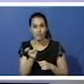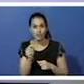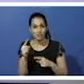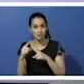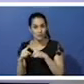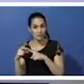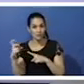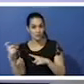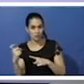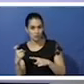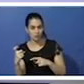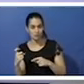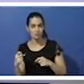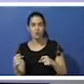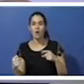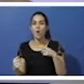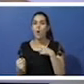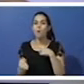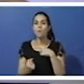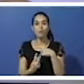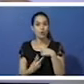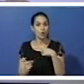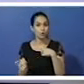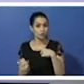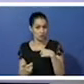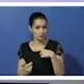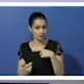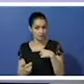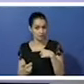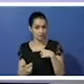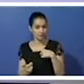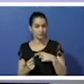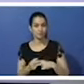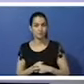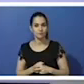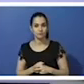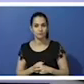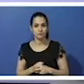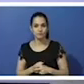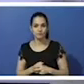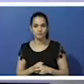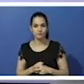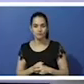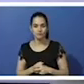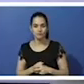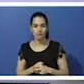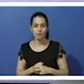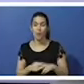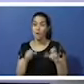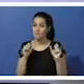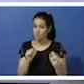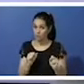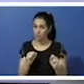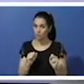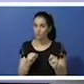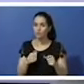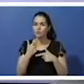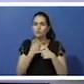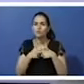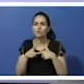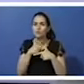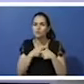fora, que é o que tem em comum. Então, vou fazer 2x vezes x dividido por 2x. Eu posso simplificar